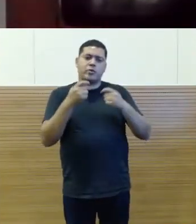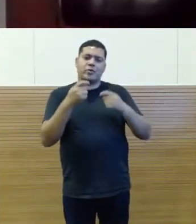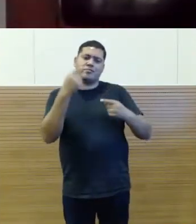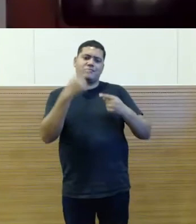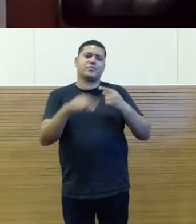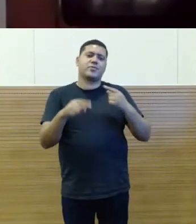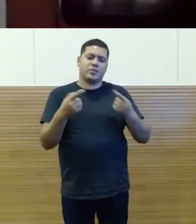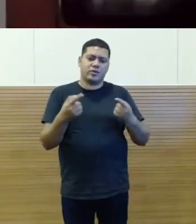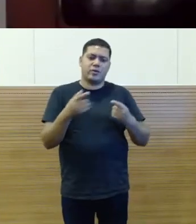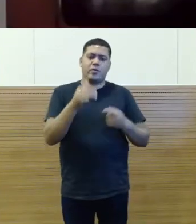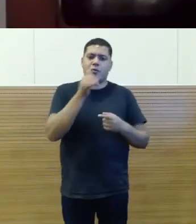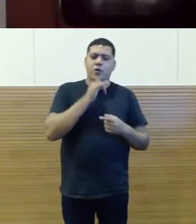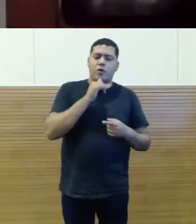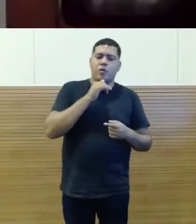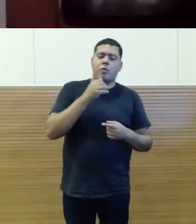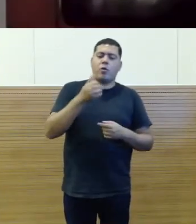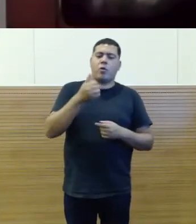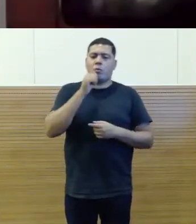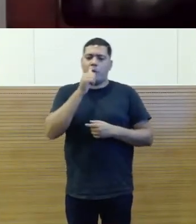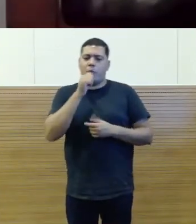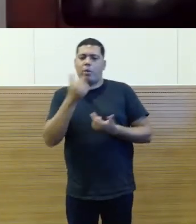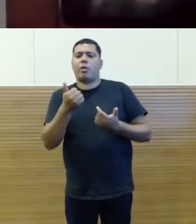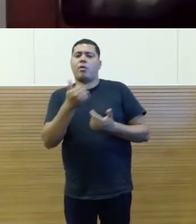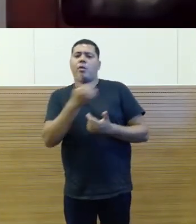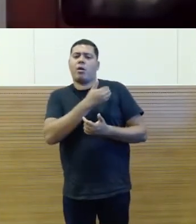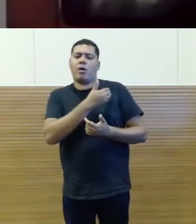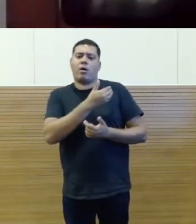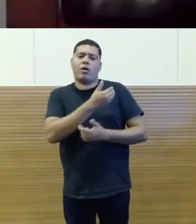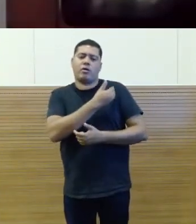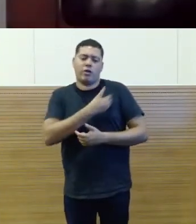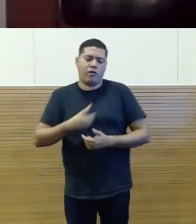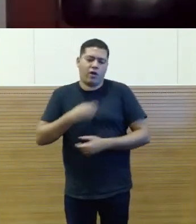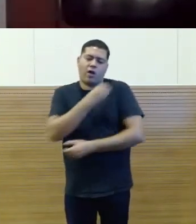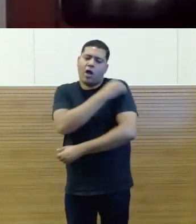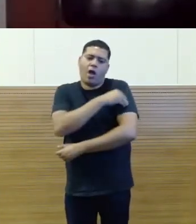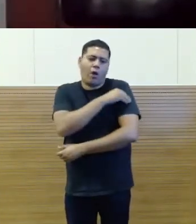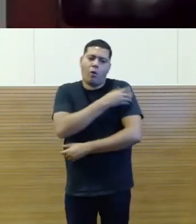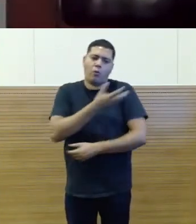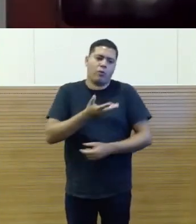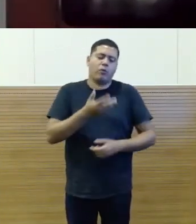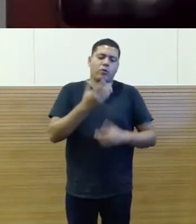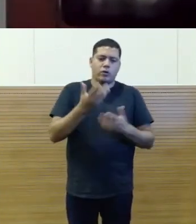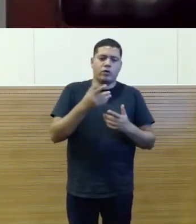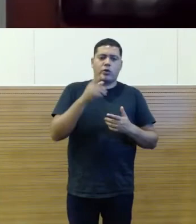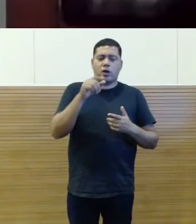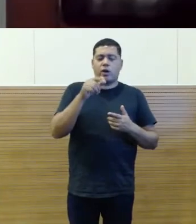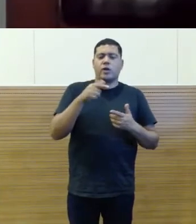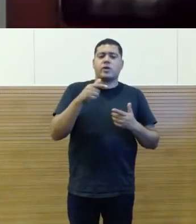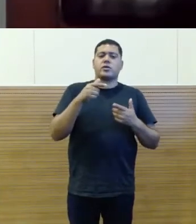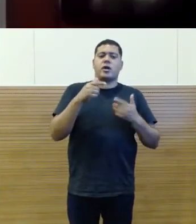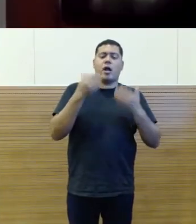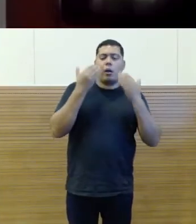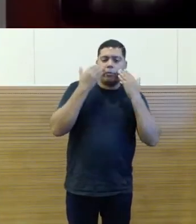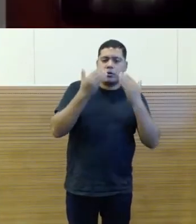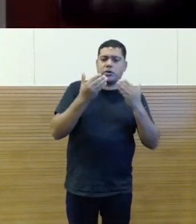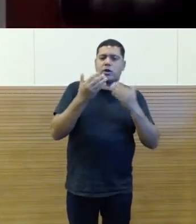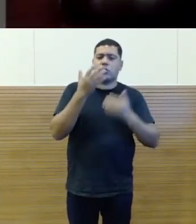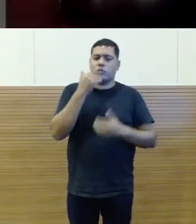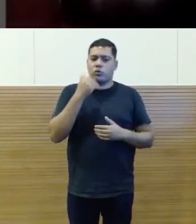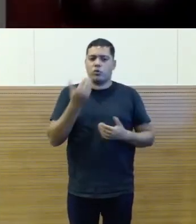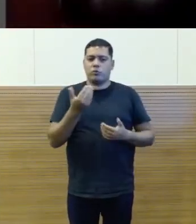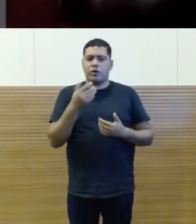de bebidas alcoólicas. Não há razão para que a comercialização, o marketing de alimentos ultraprocessados